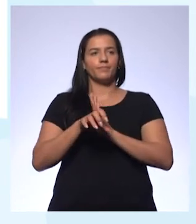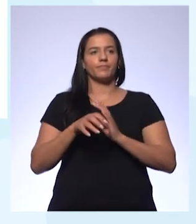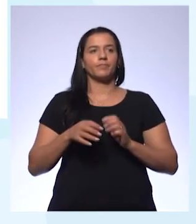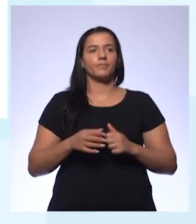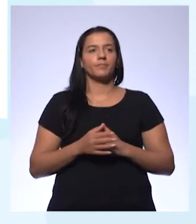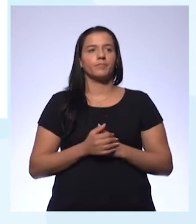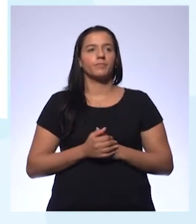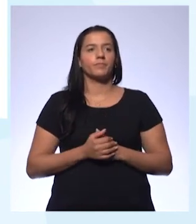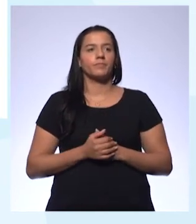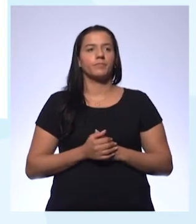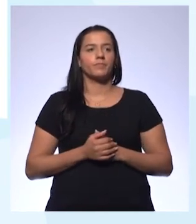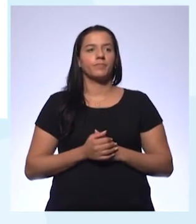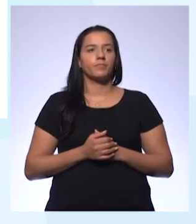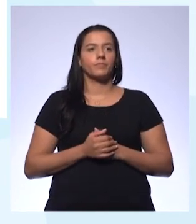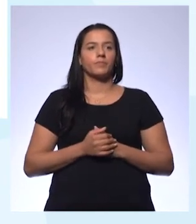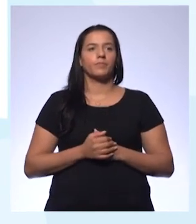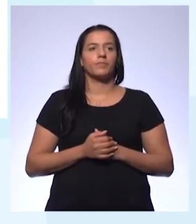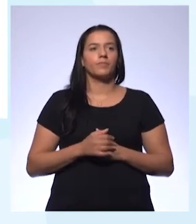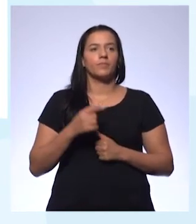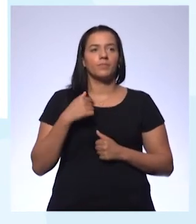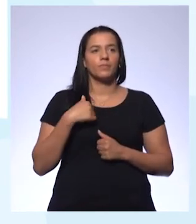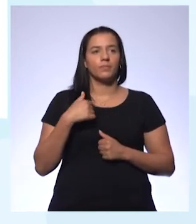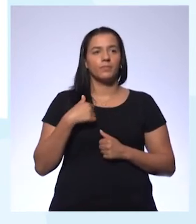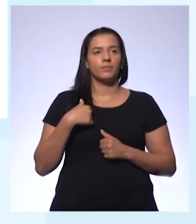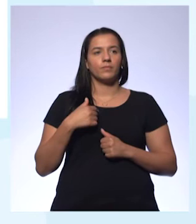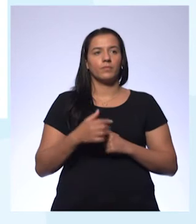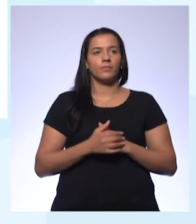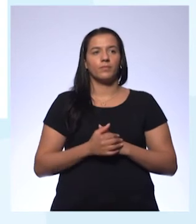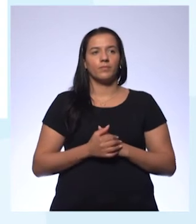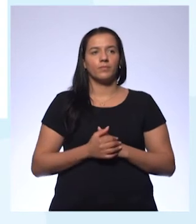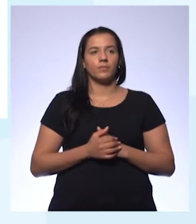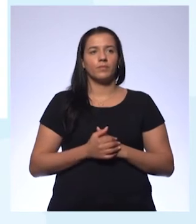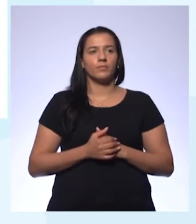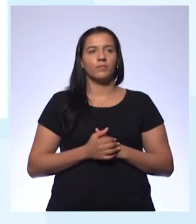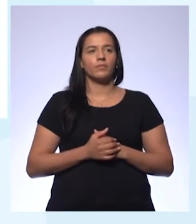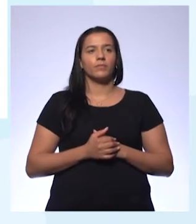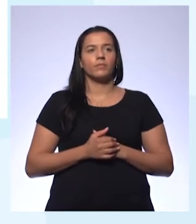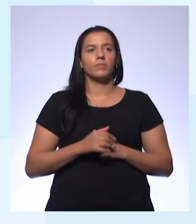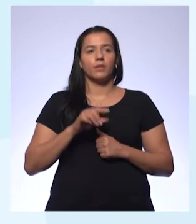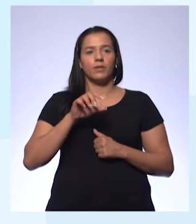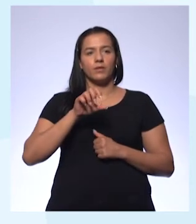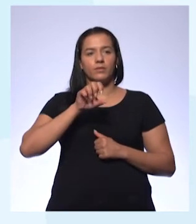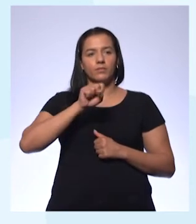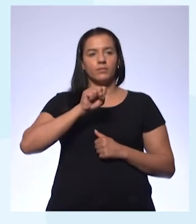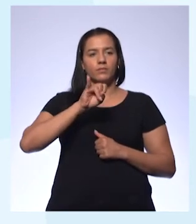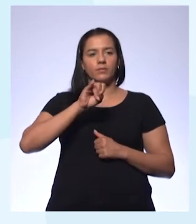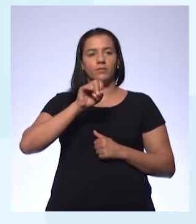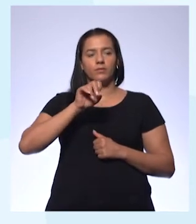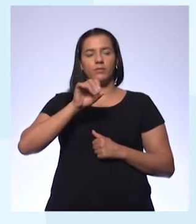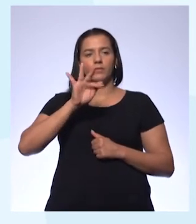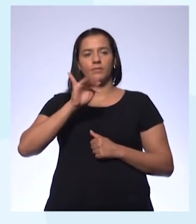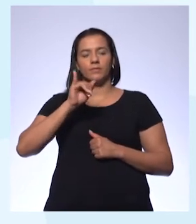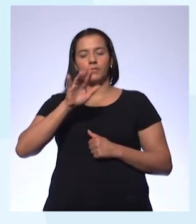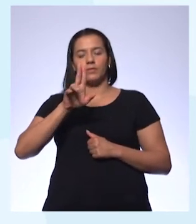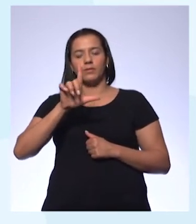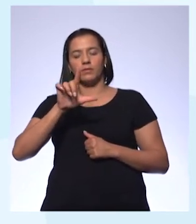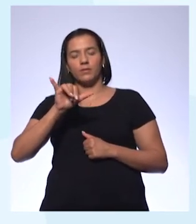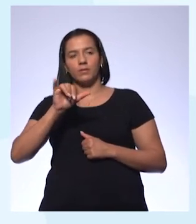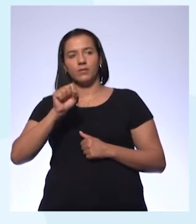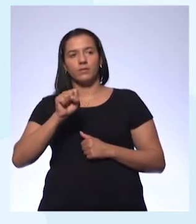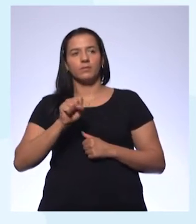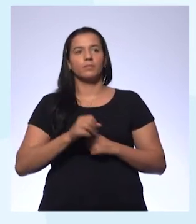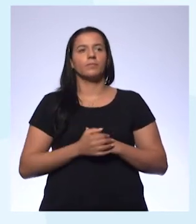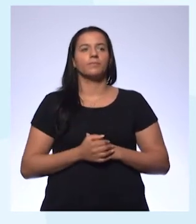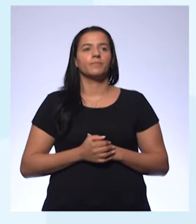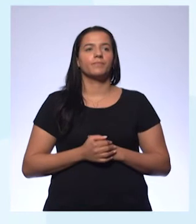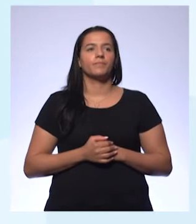aí do Treponema pallidum, né, que é da sífilis e tal. Ele já é uma célula, só